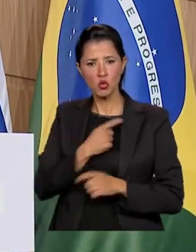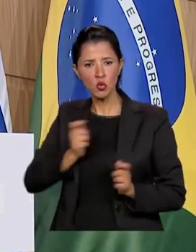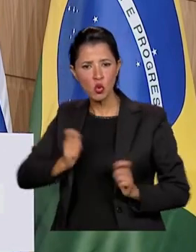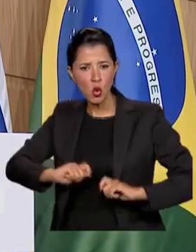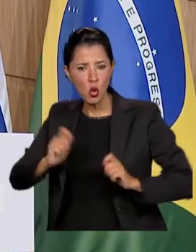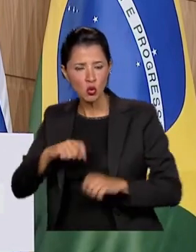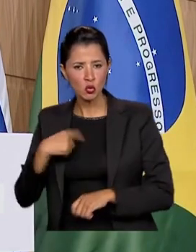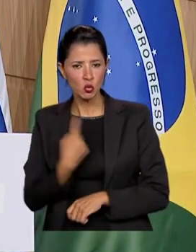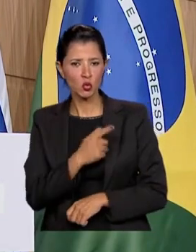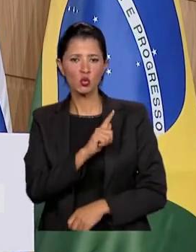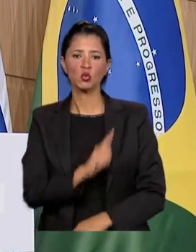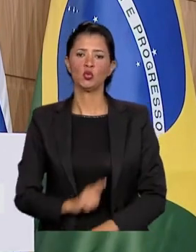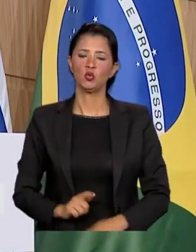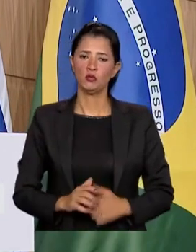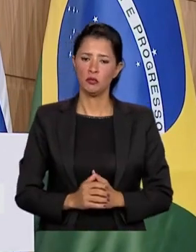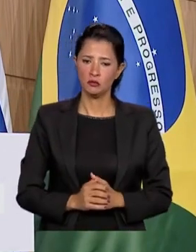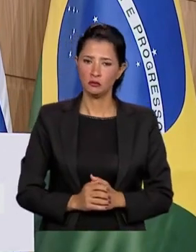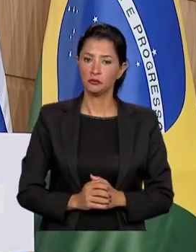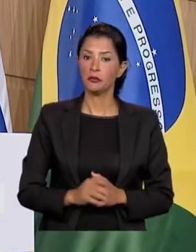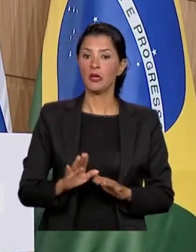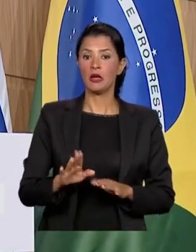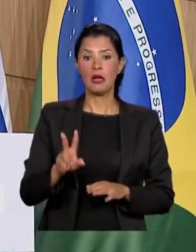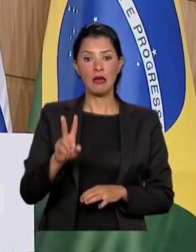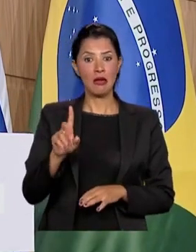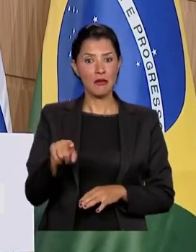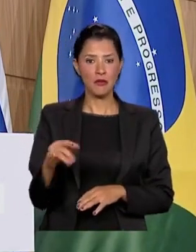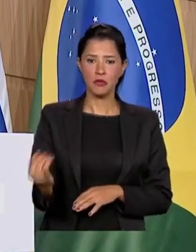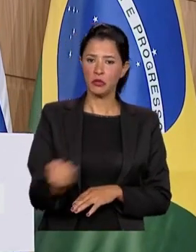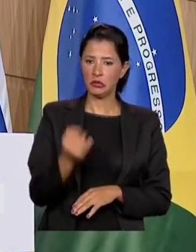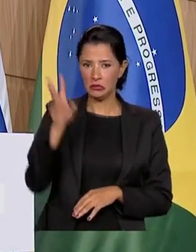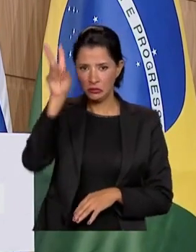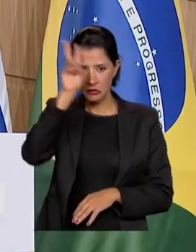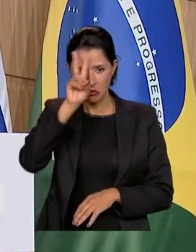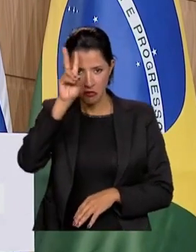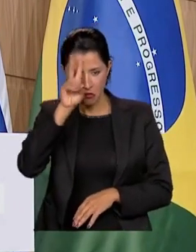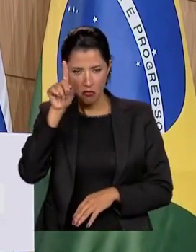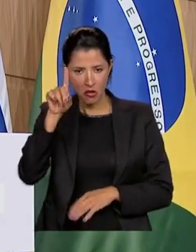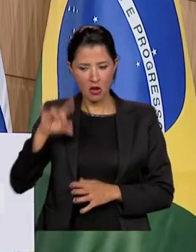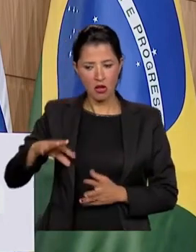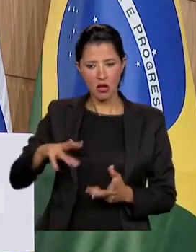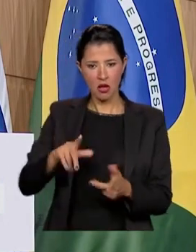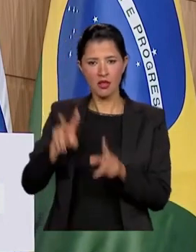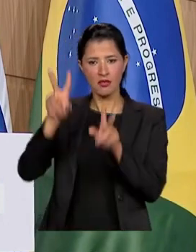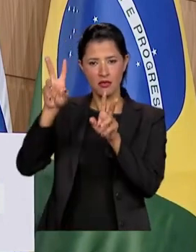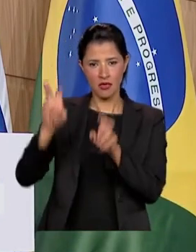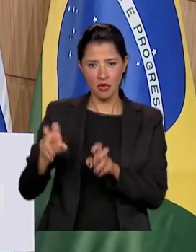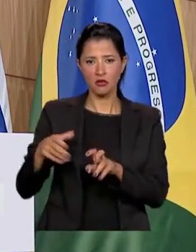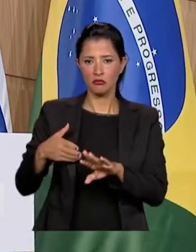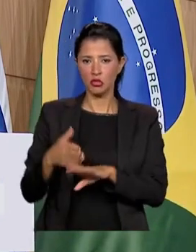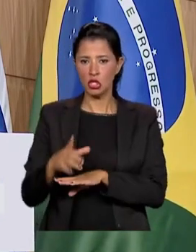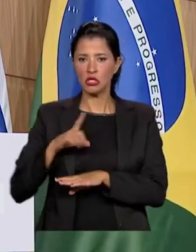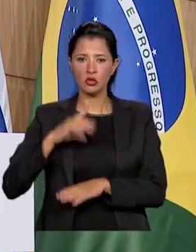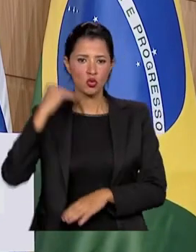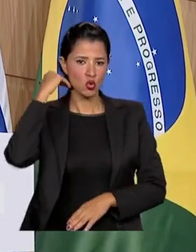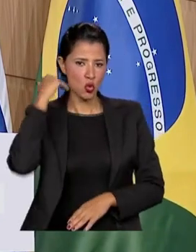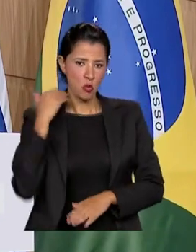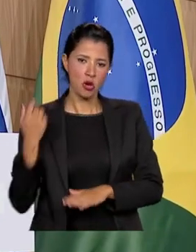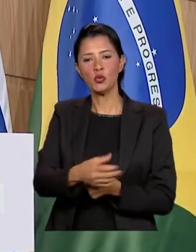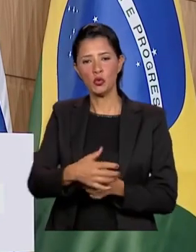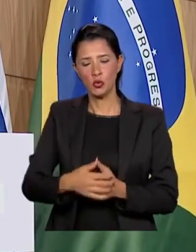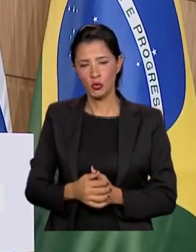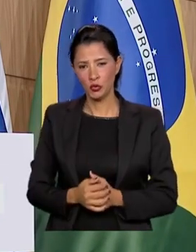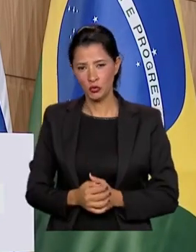nossos governos, é importante lembrar, num fórum internacional, em que a gente está dentro de um banco de